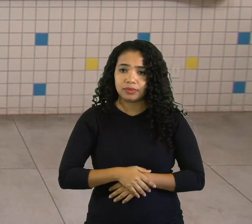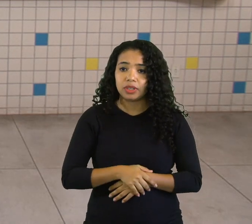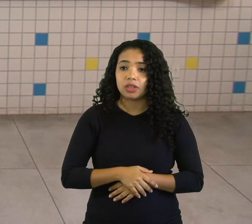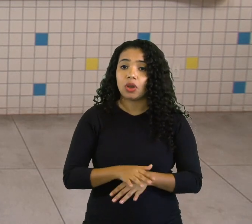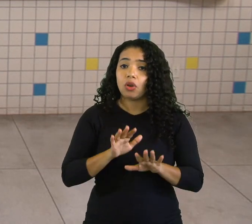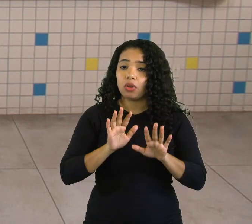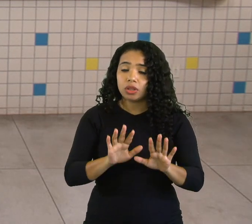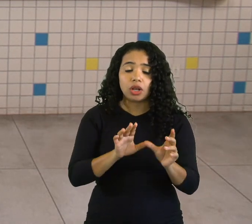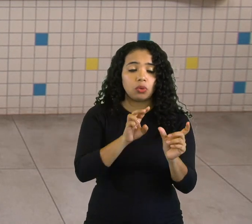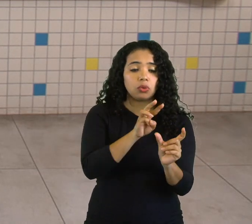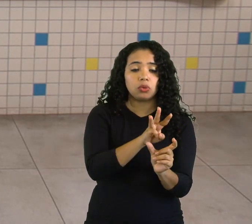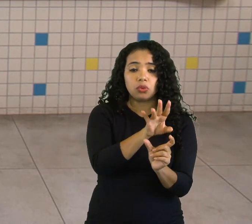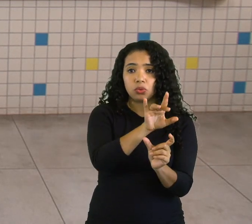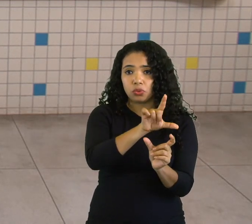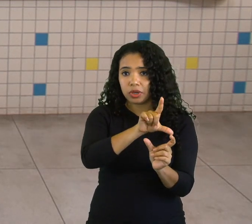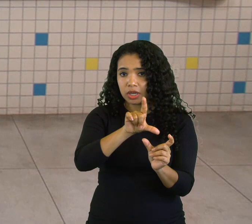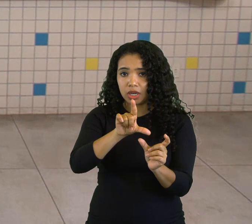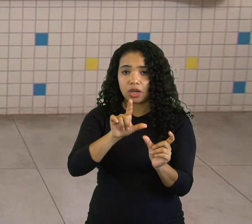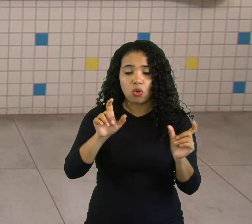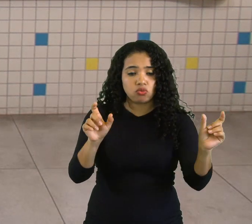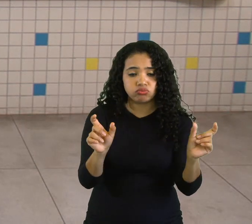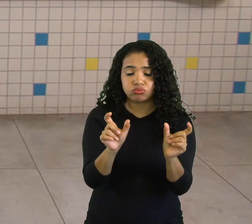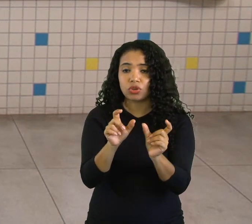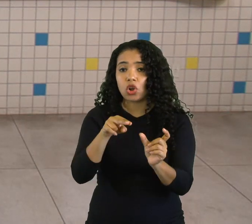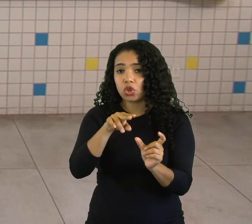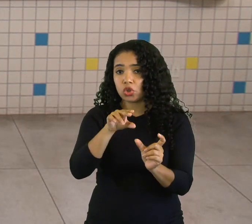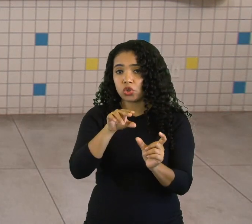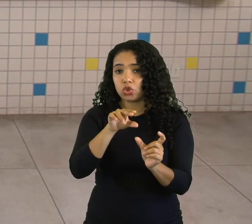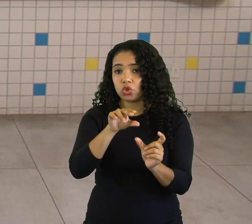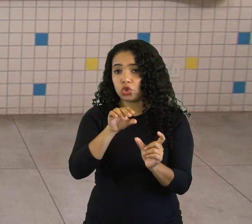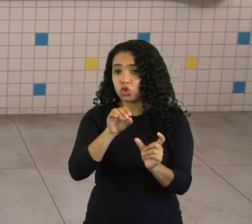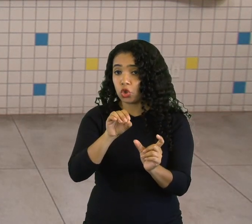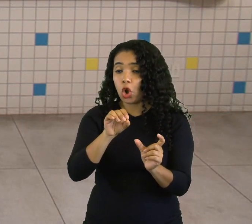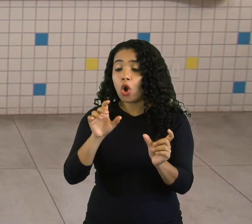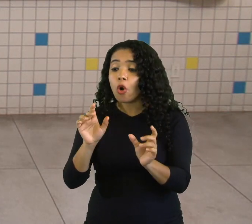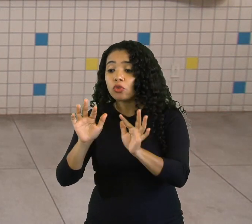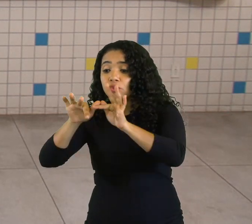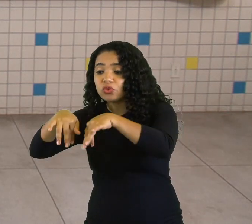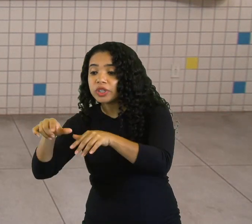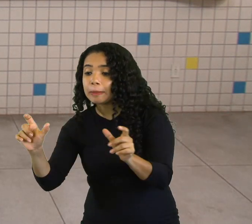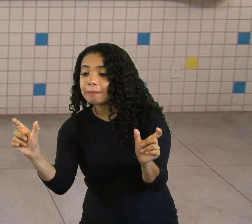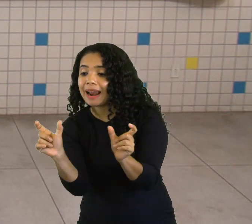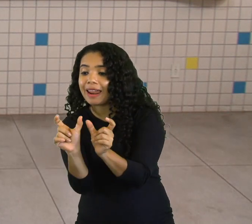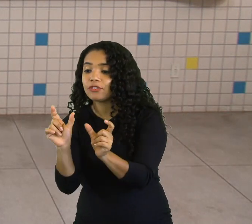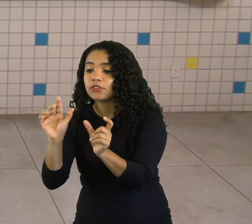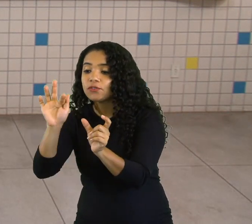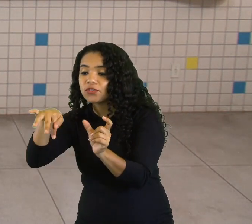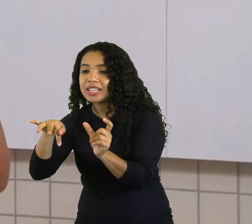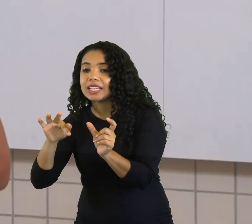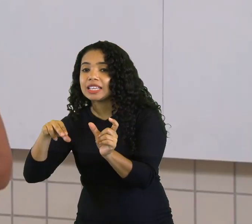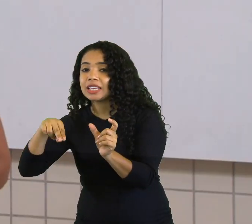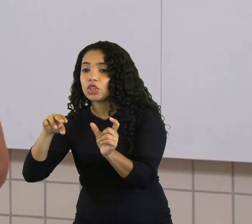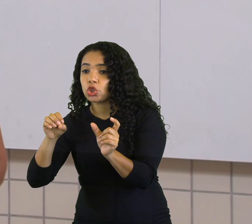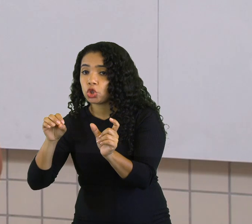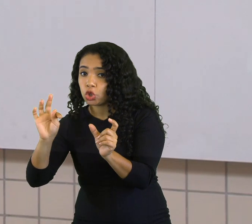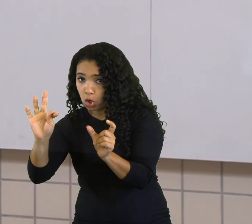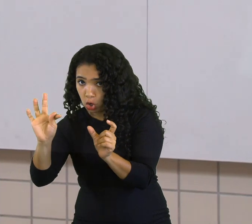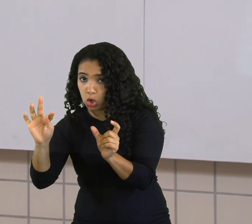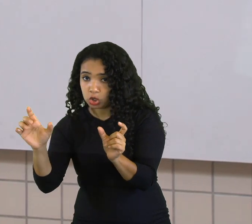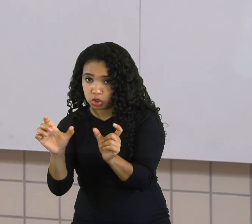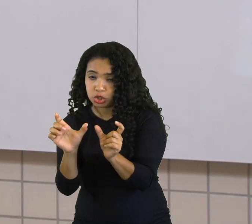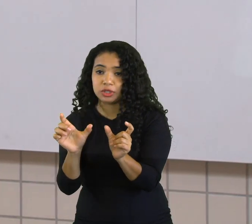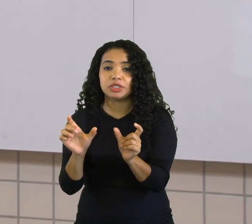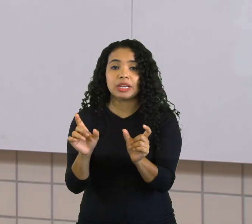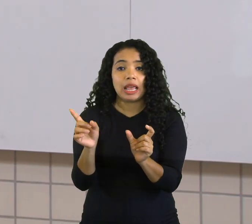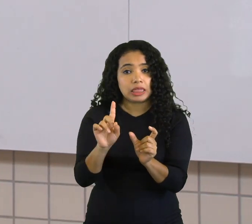do will, que é o want. Ou você usa o will not, ou você usa o want. O want, a forma contraída, a gente sabe